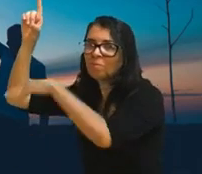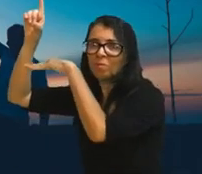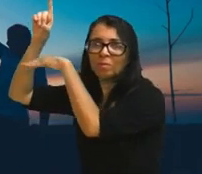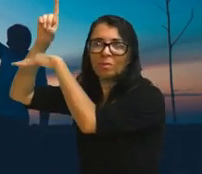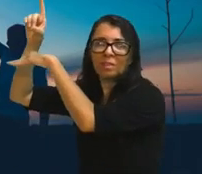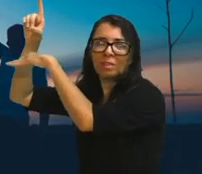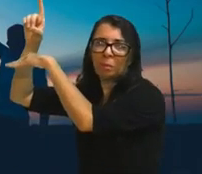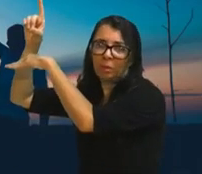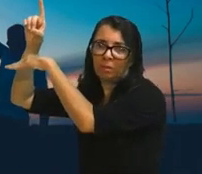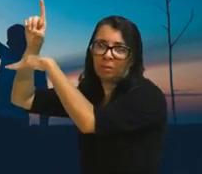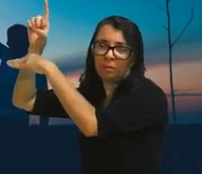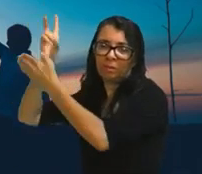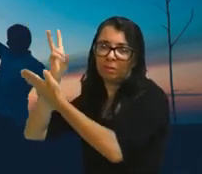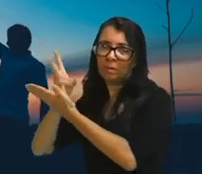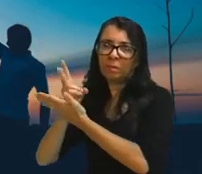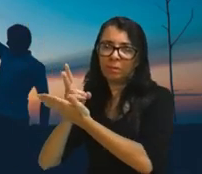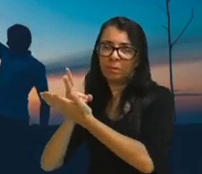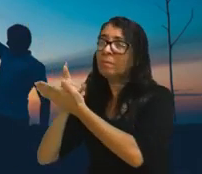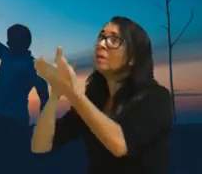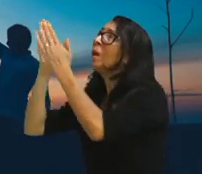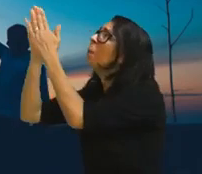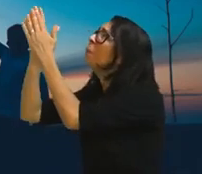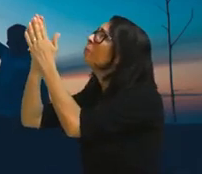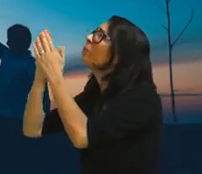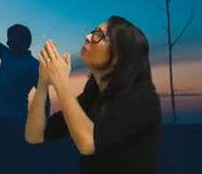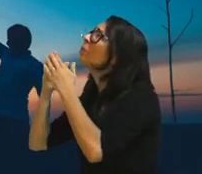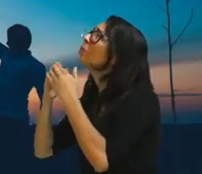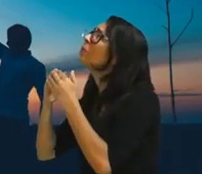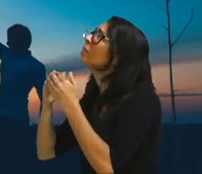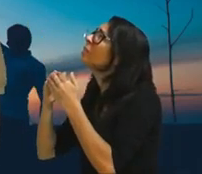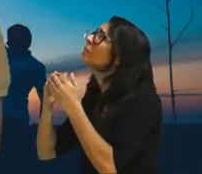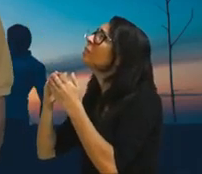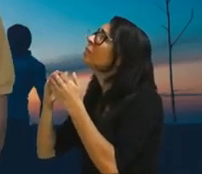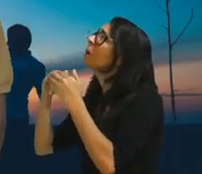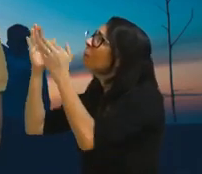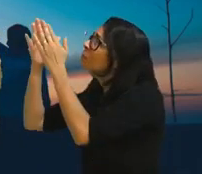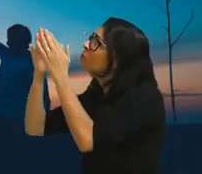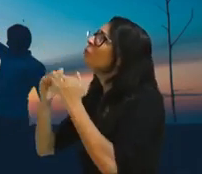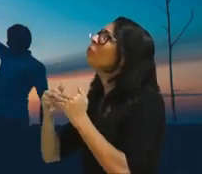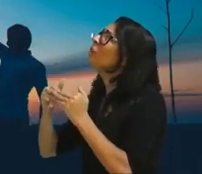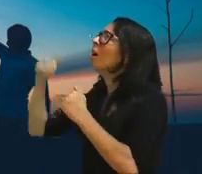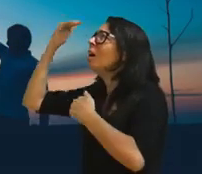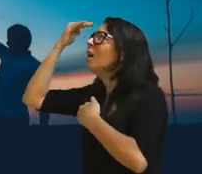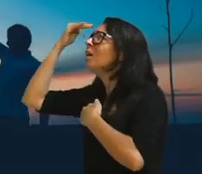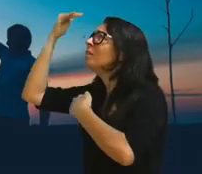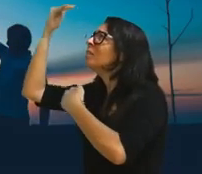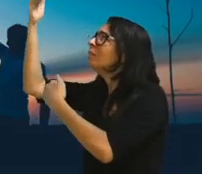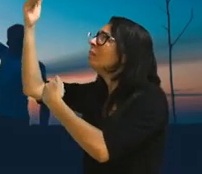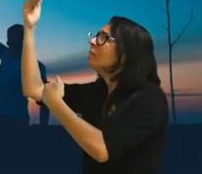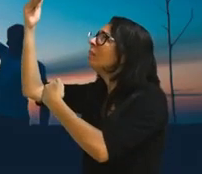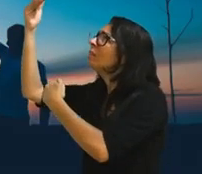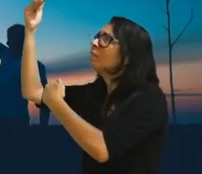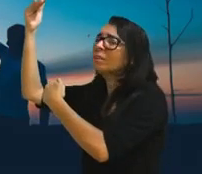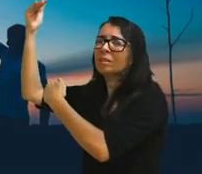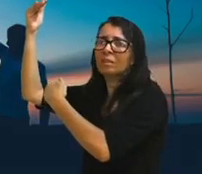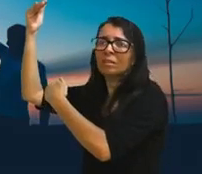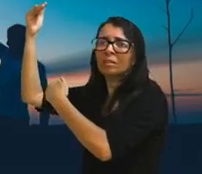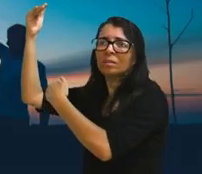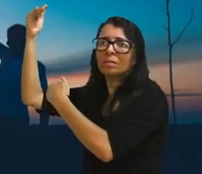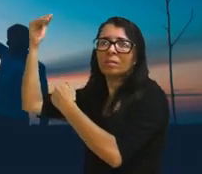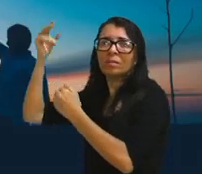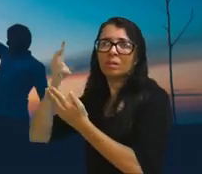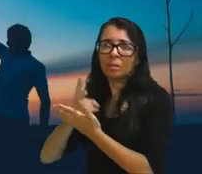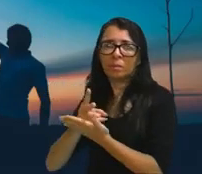de gratidão, com palavras de gratidão a Deus, porque o Senhor